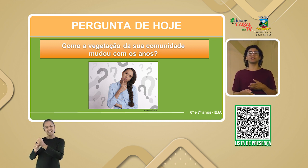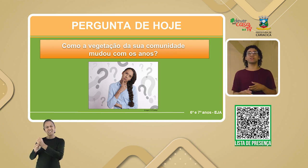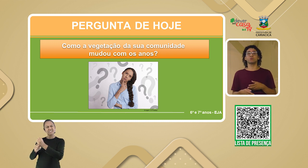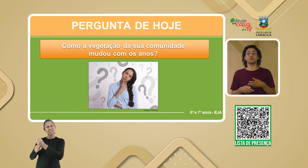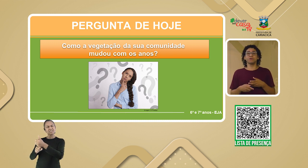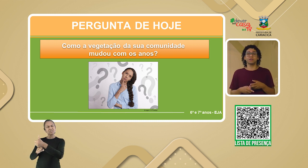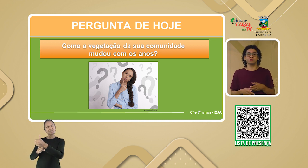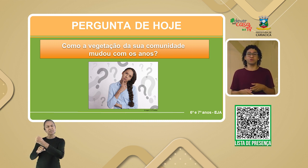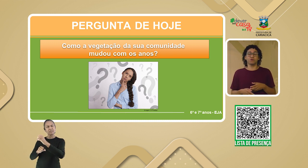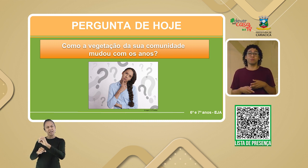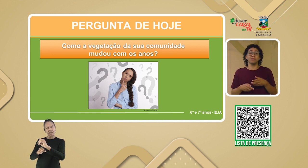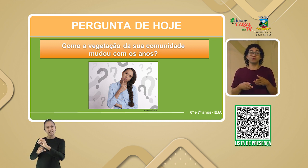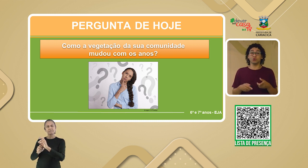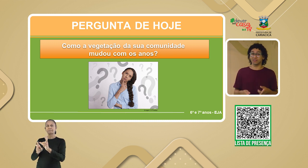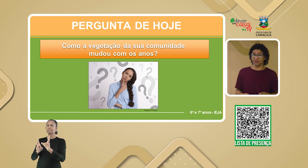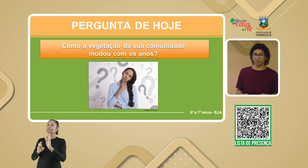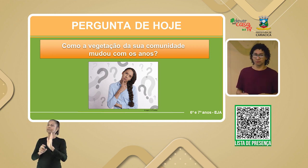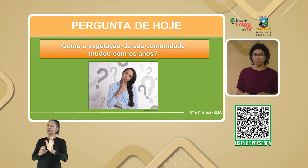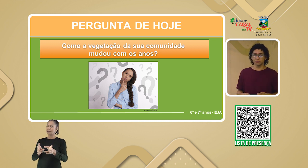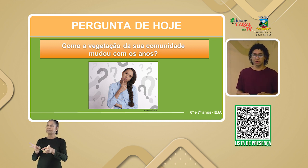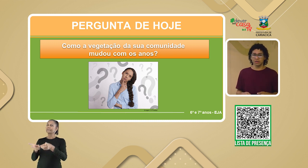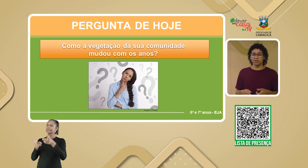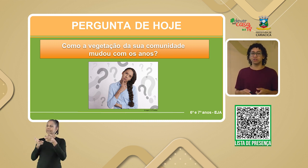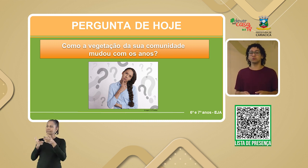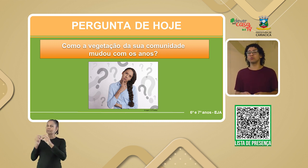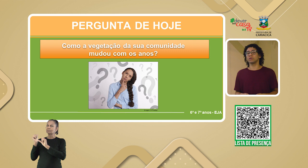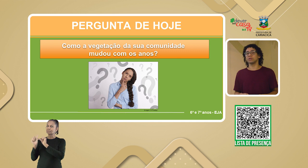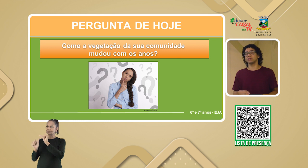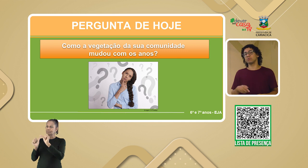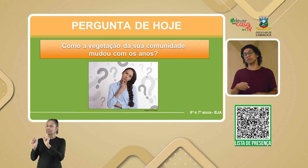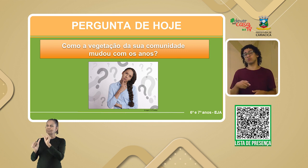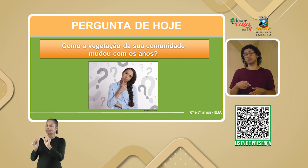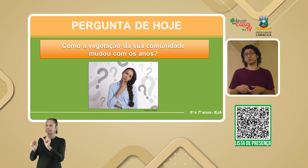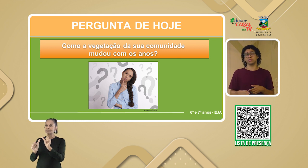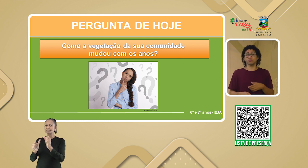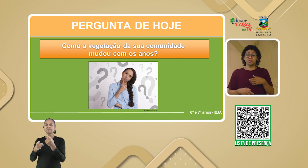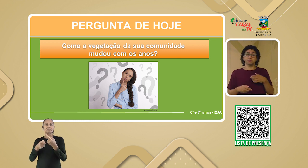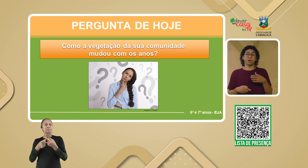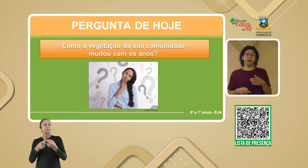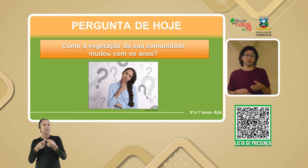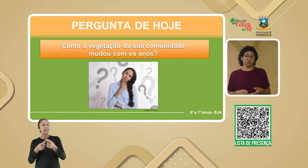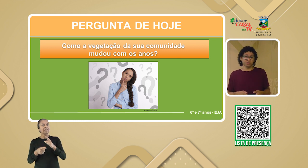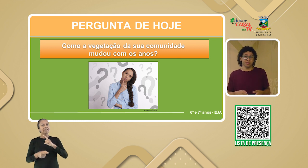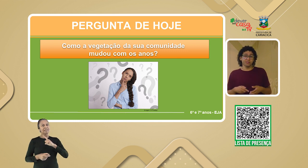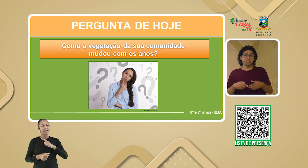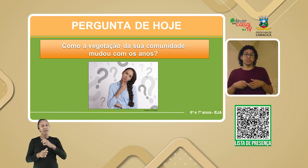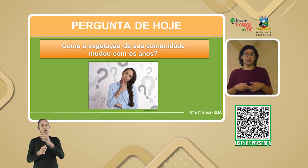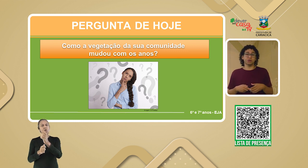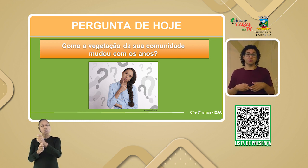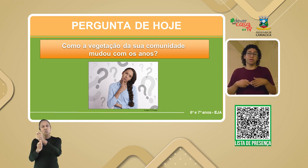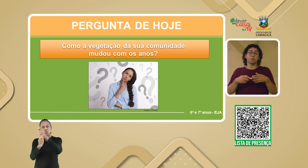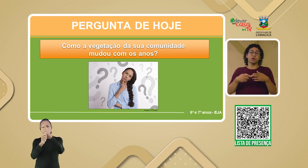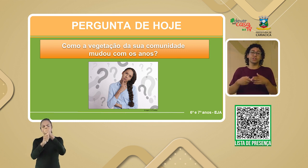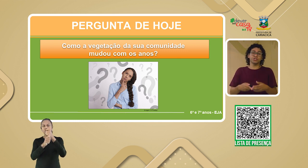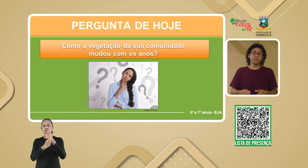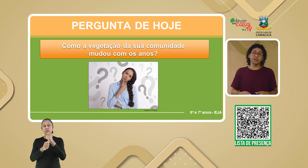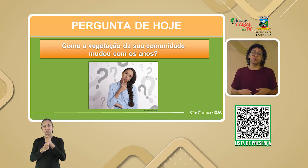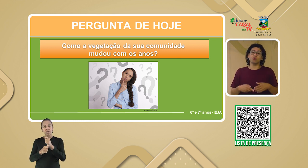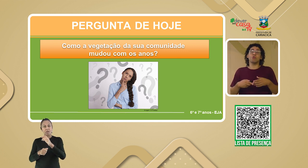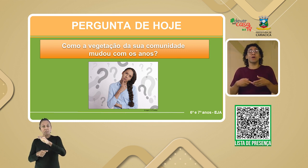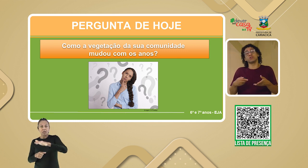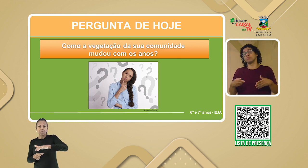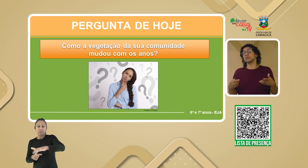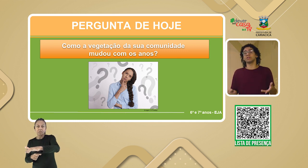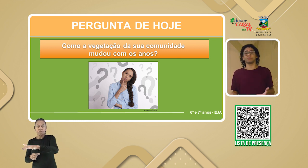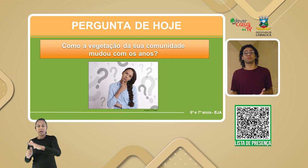viu a paisagem se modificando de forma notável. Isso porque temos a construção de espaços destinados à moradia